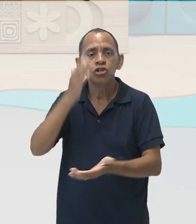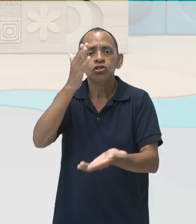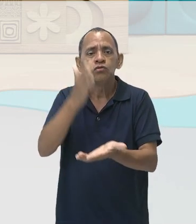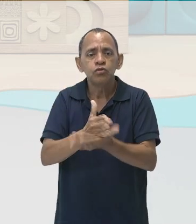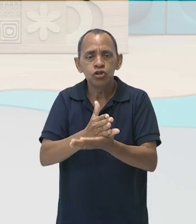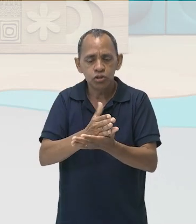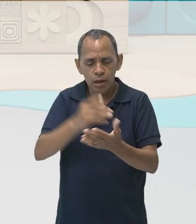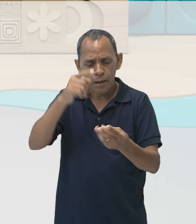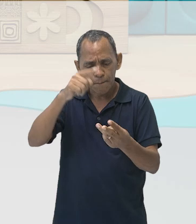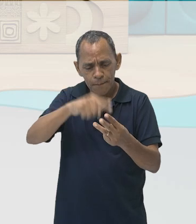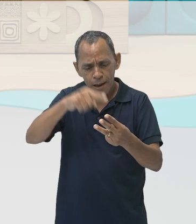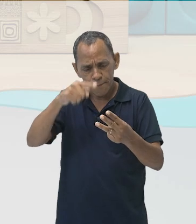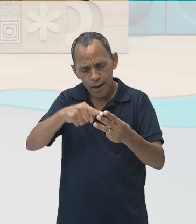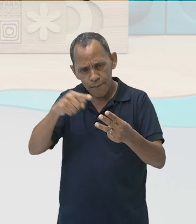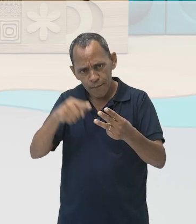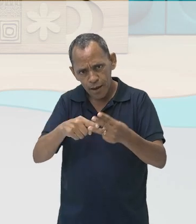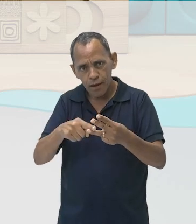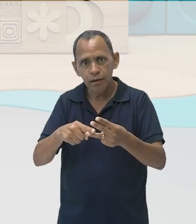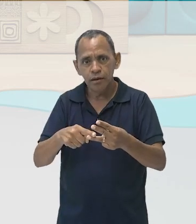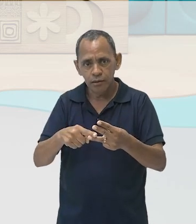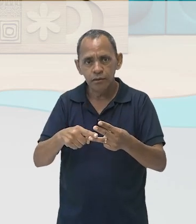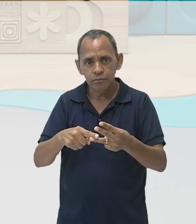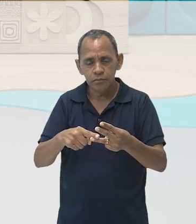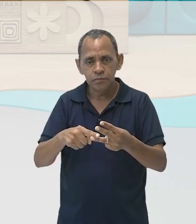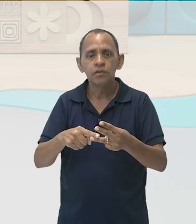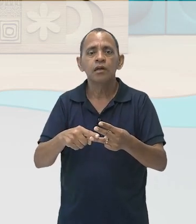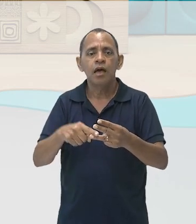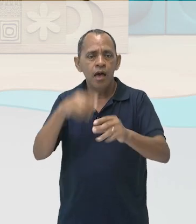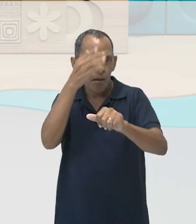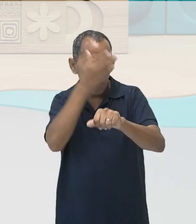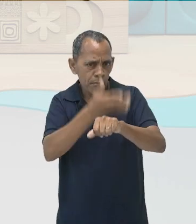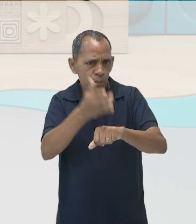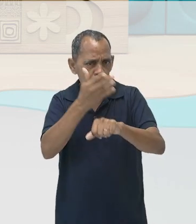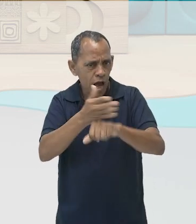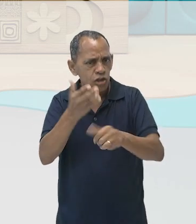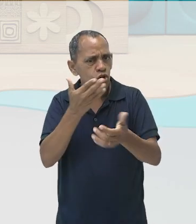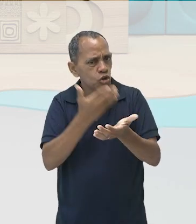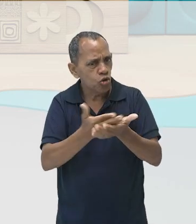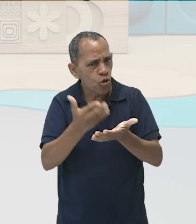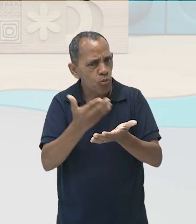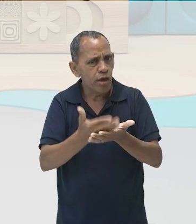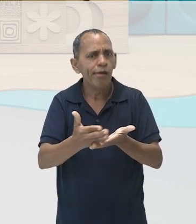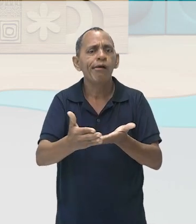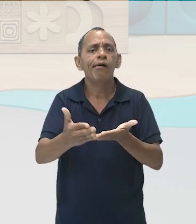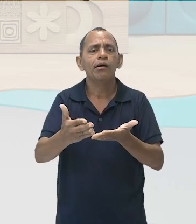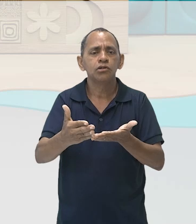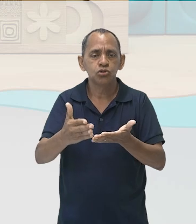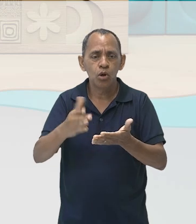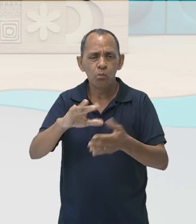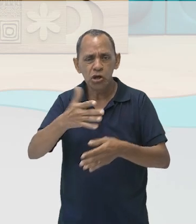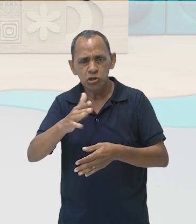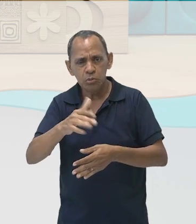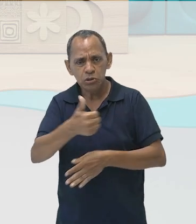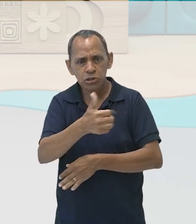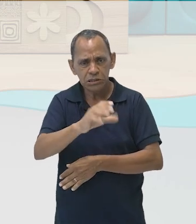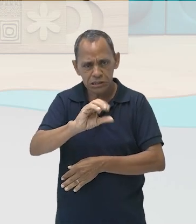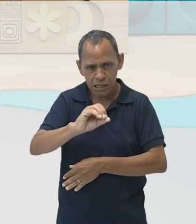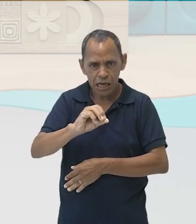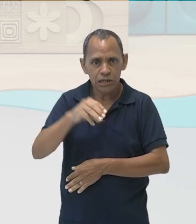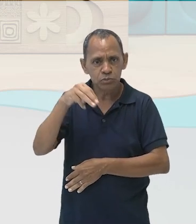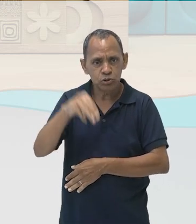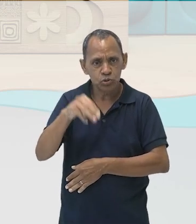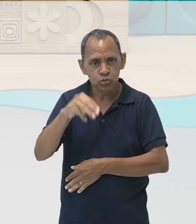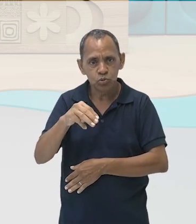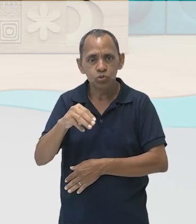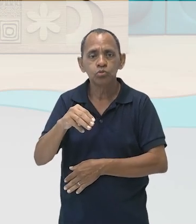3 partes. Primeira parte vai ser o aquecimento, que vai ser em torno ali de 10 minutos. A parte principal,